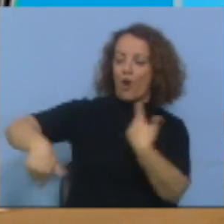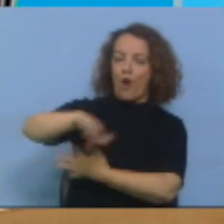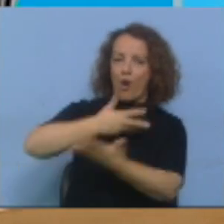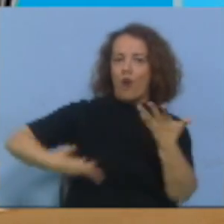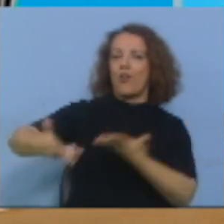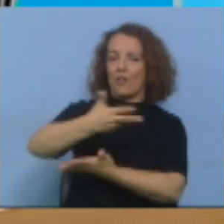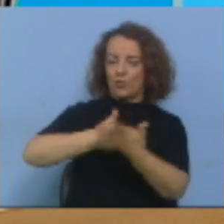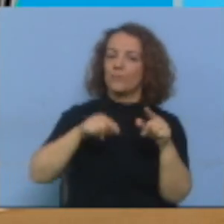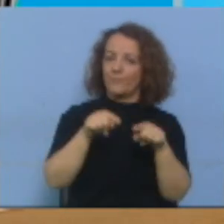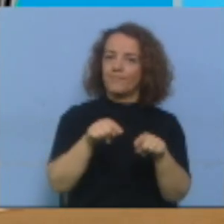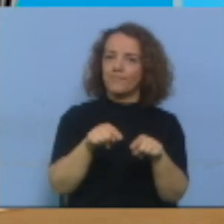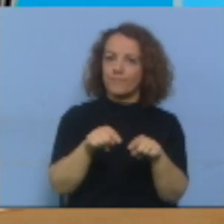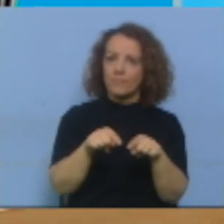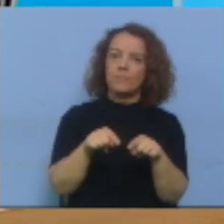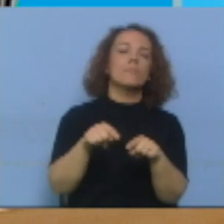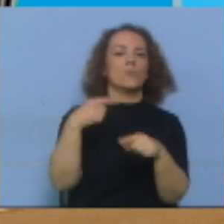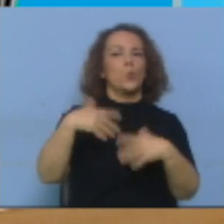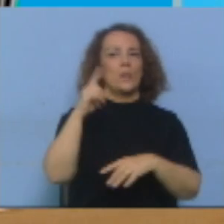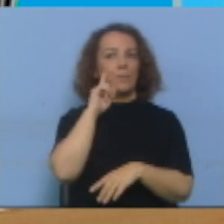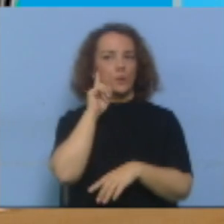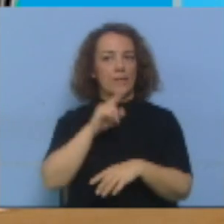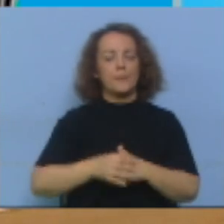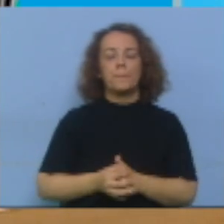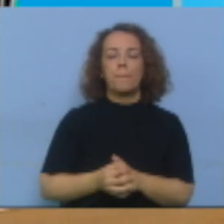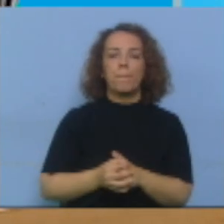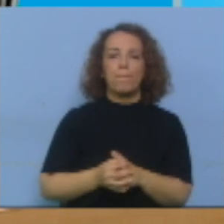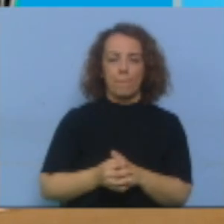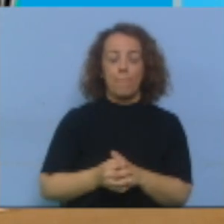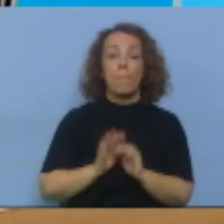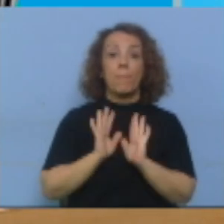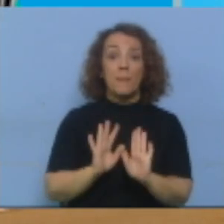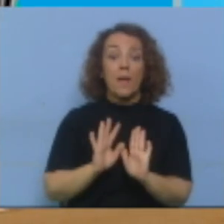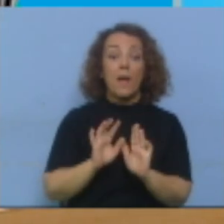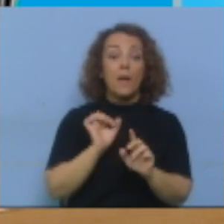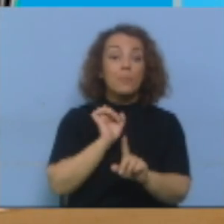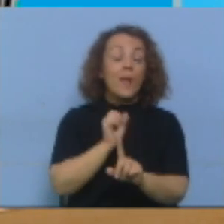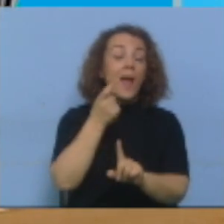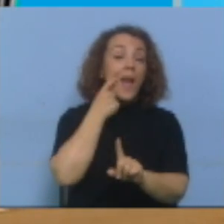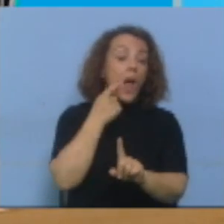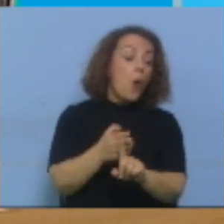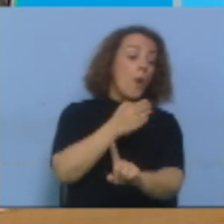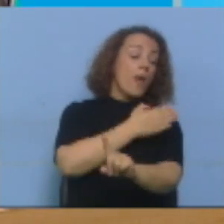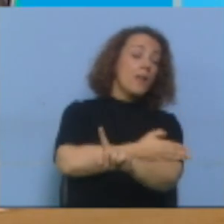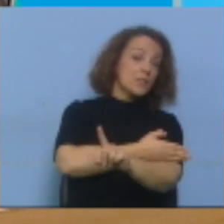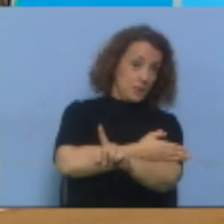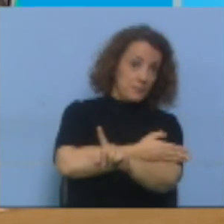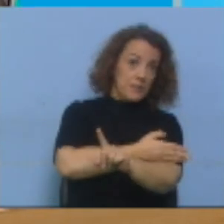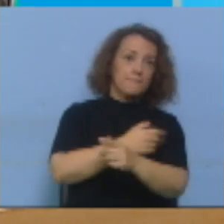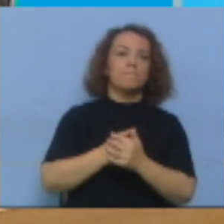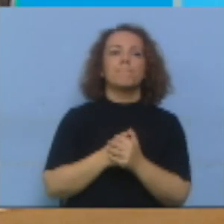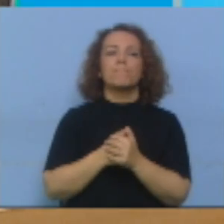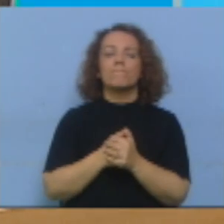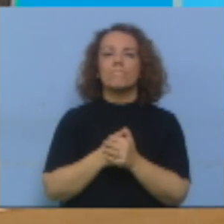isso que é muito importante. Mas isto ainda é quaresma. E é muito. Eu aqui pedi,